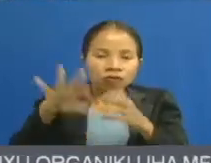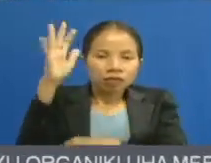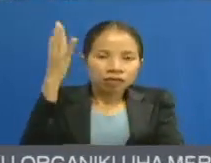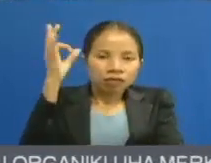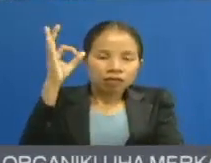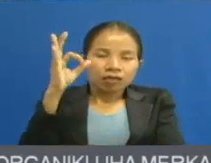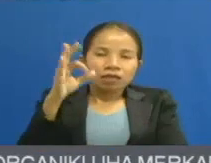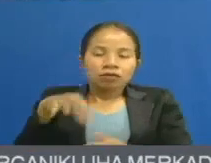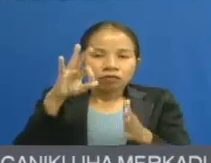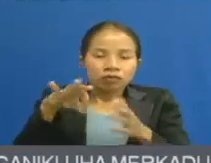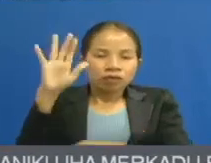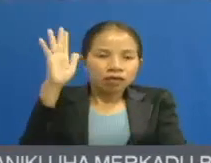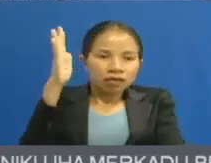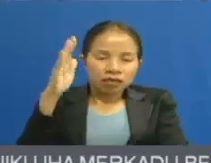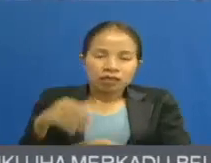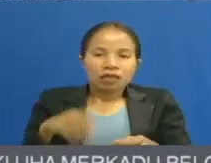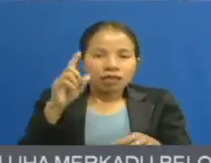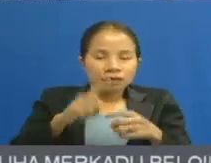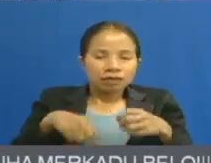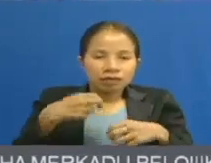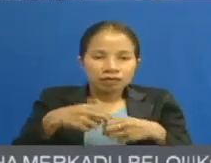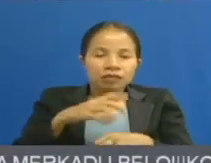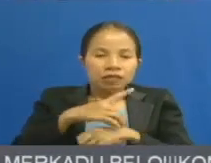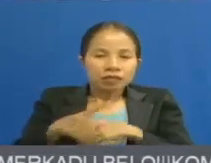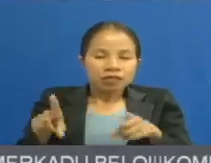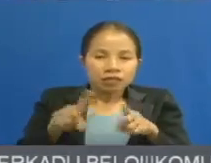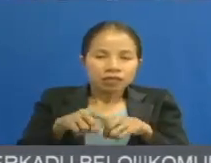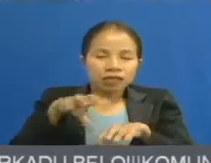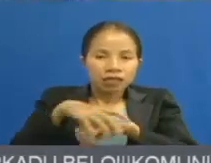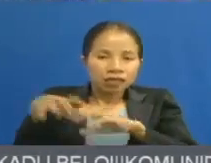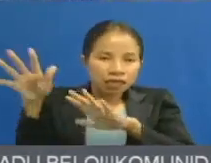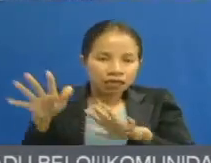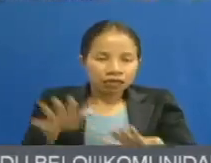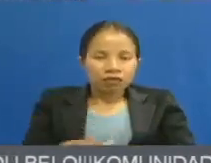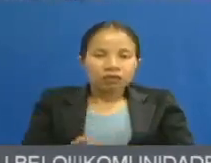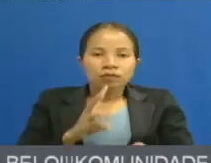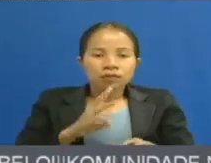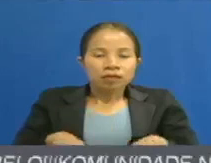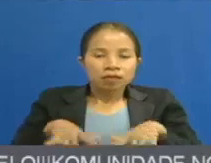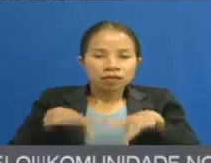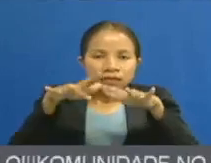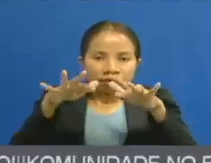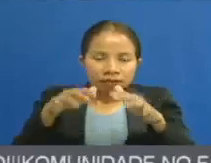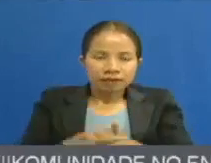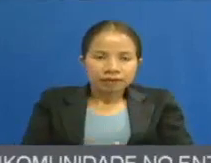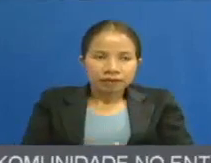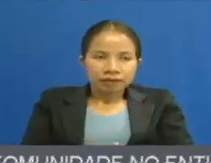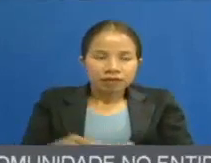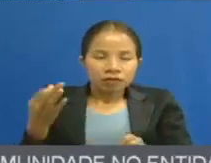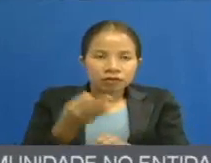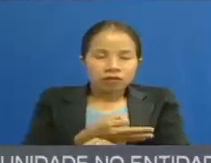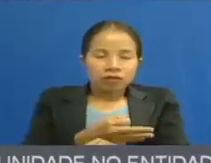Horis, Nunia labili kau jaba desastre naturais hanesan rai halai no motasai. O Papa honinha documento ida